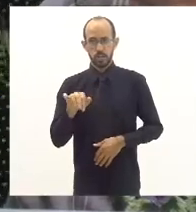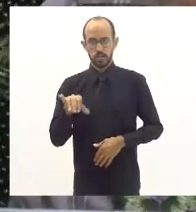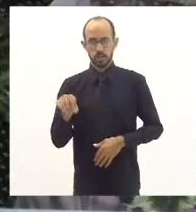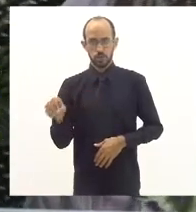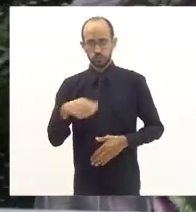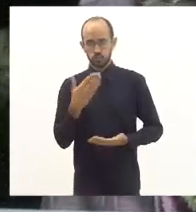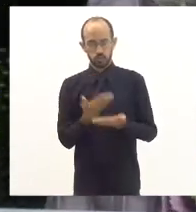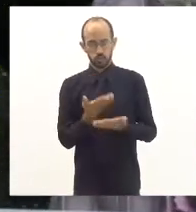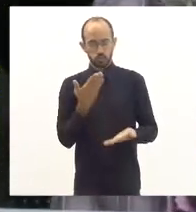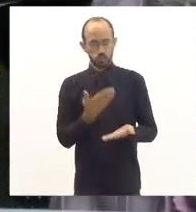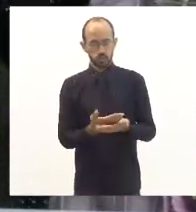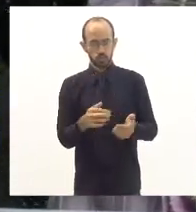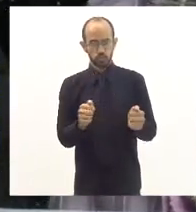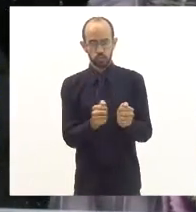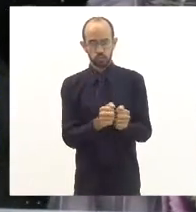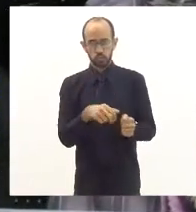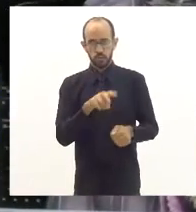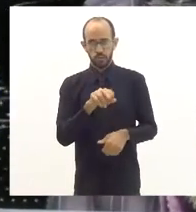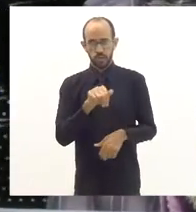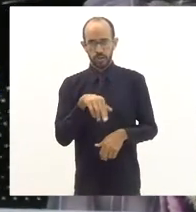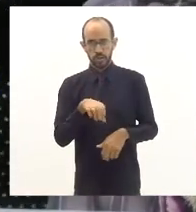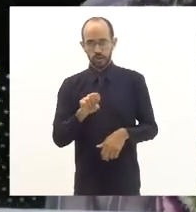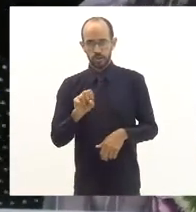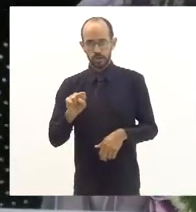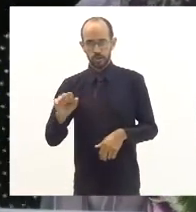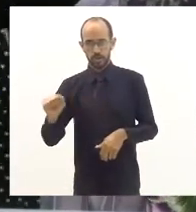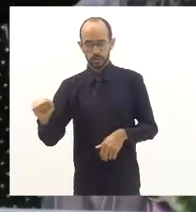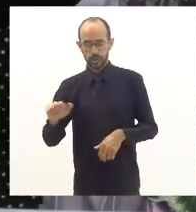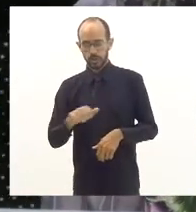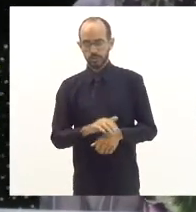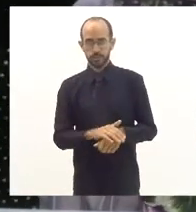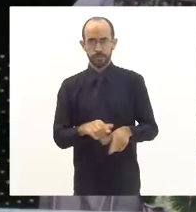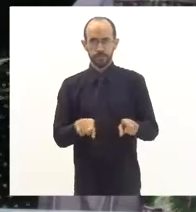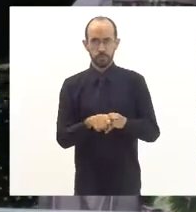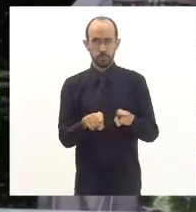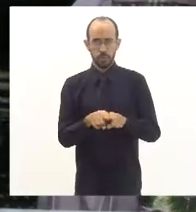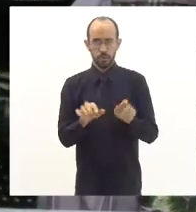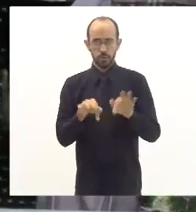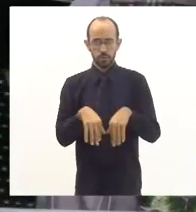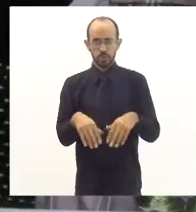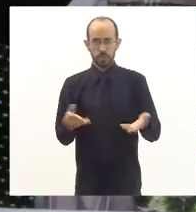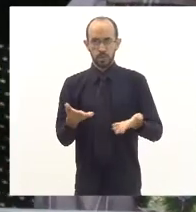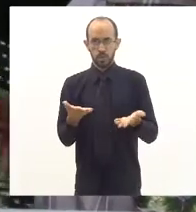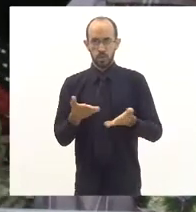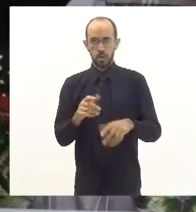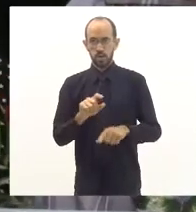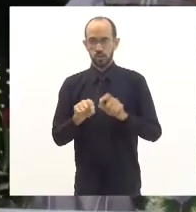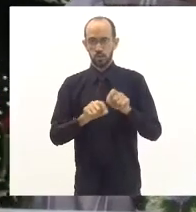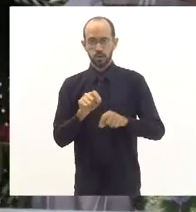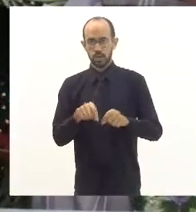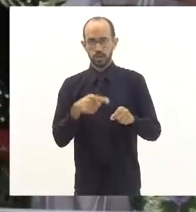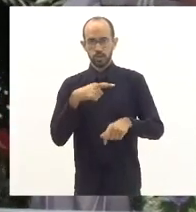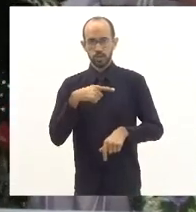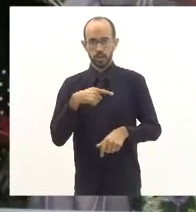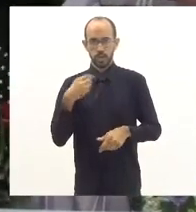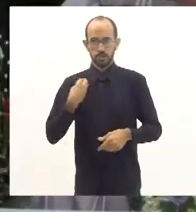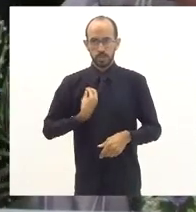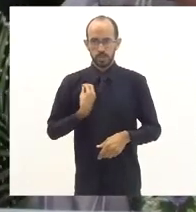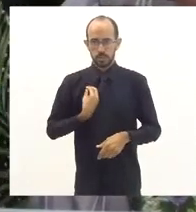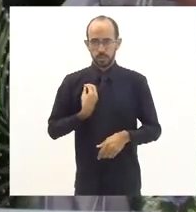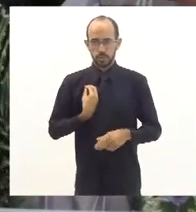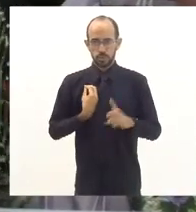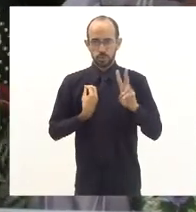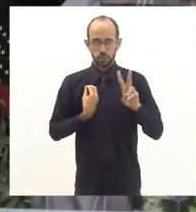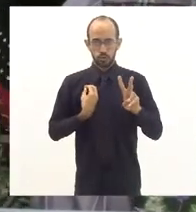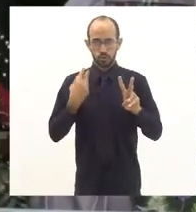estudioso, junto com Vanessa Leite, do MS e do LIDS. E, para finalizar, Mink, nós temos também a presença de